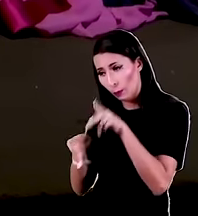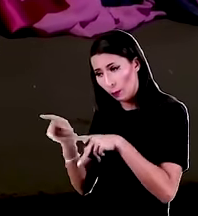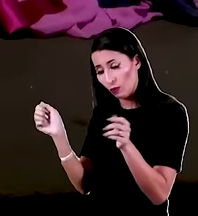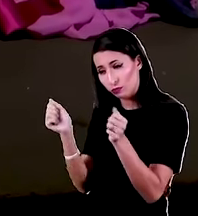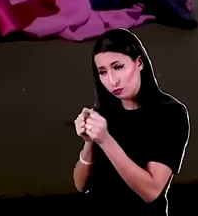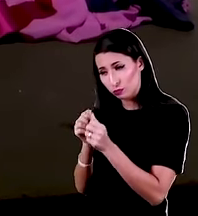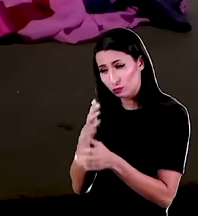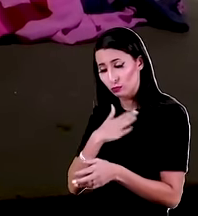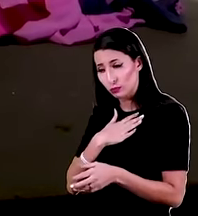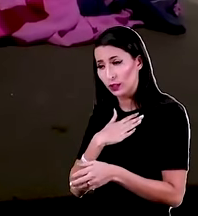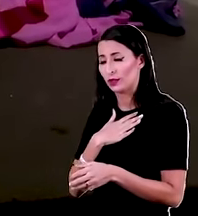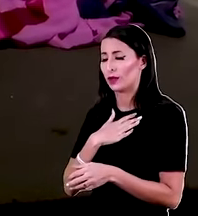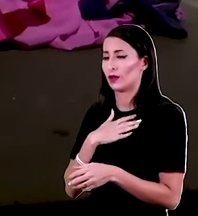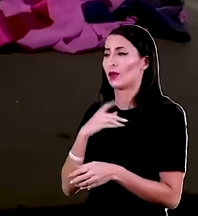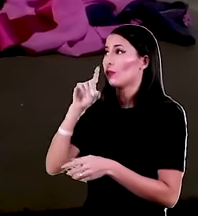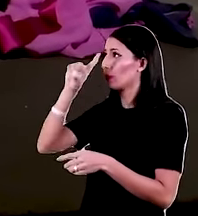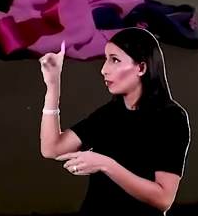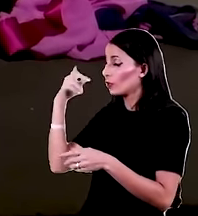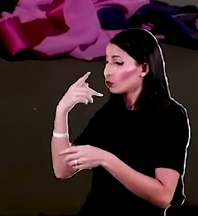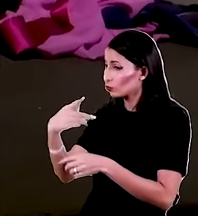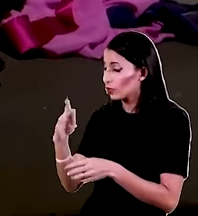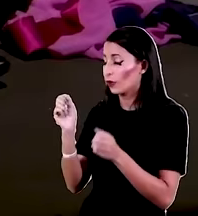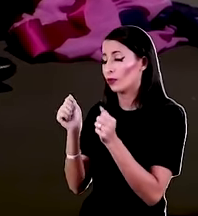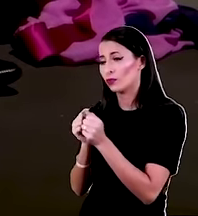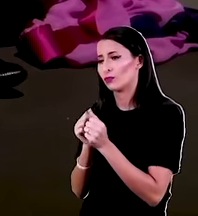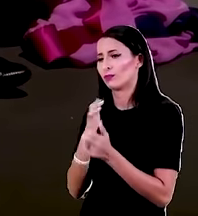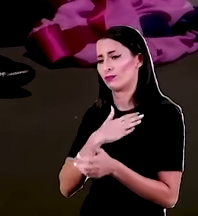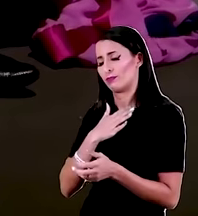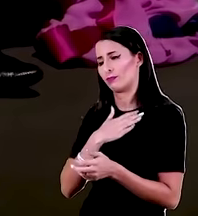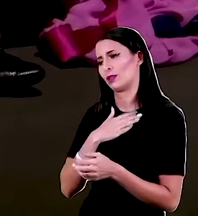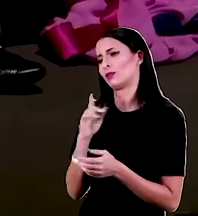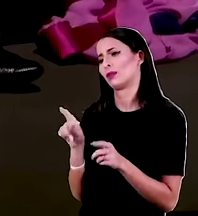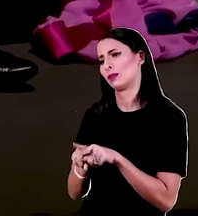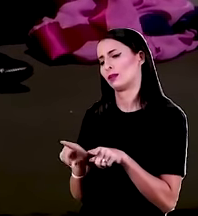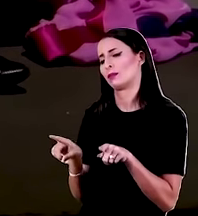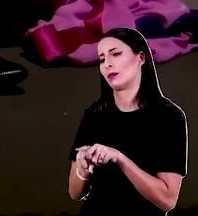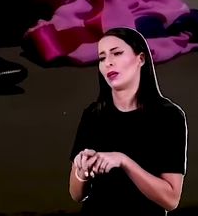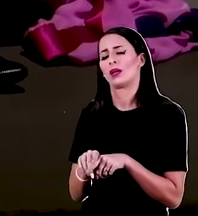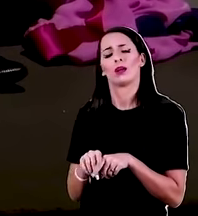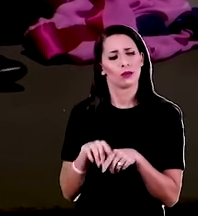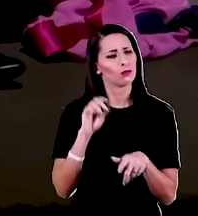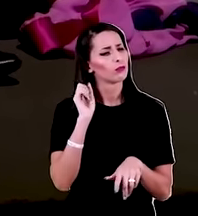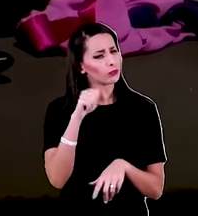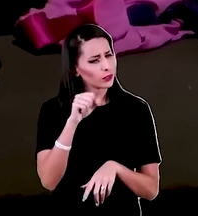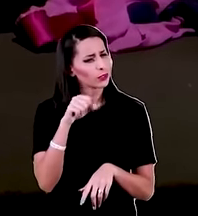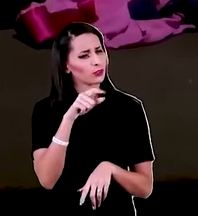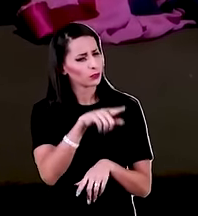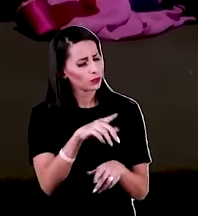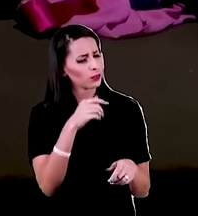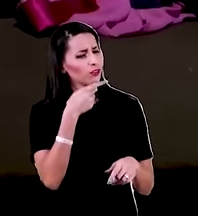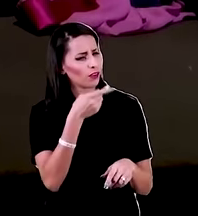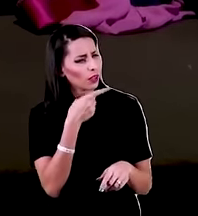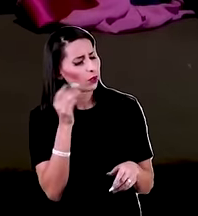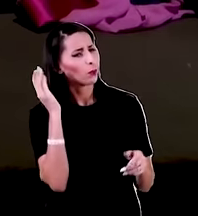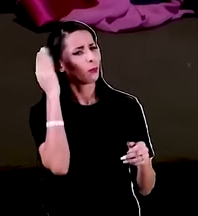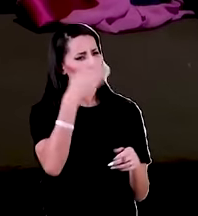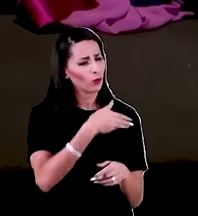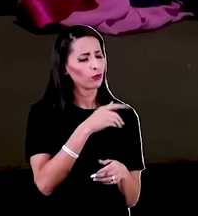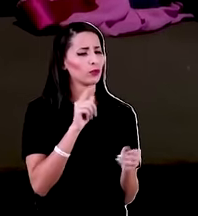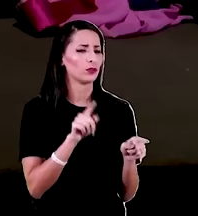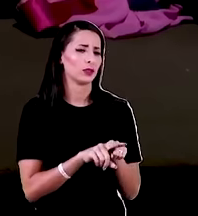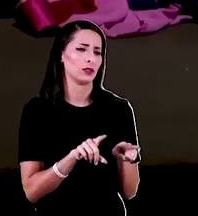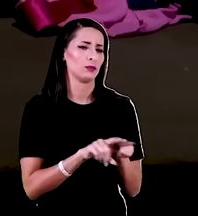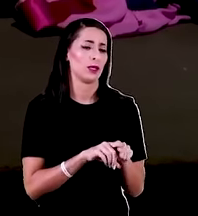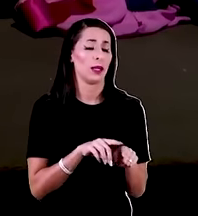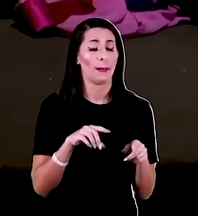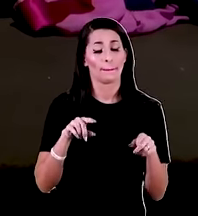Deus? Foi. Então. Você disse e provou, mas eu acho que eu não vou